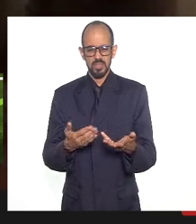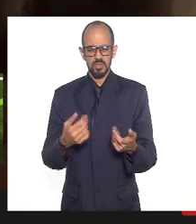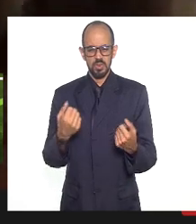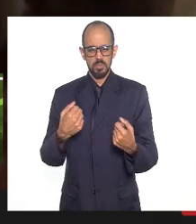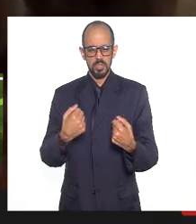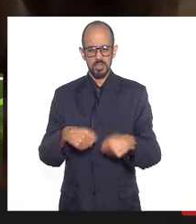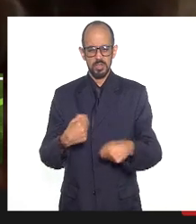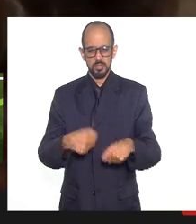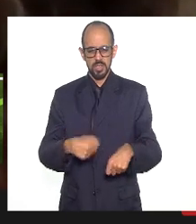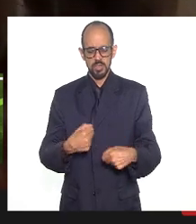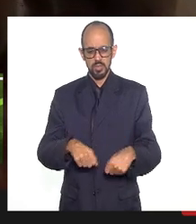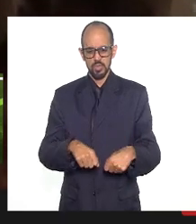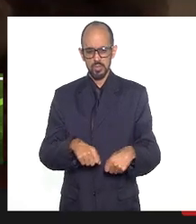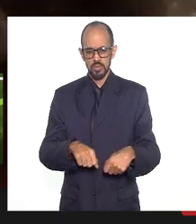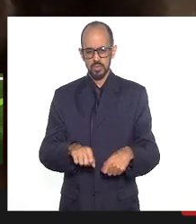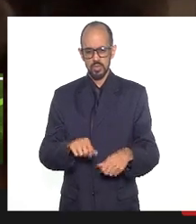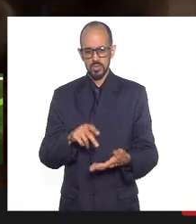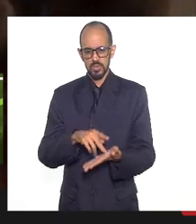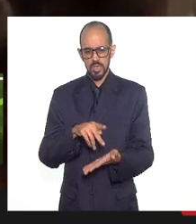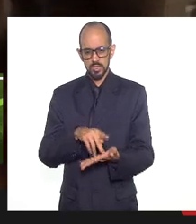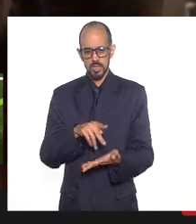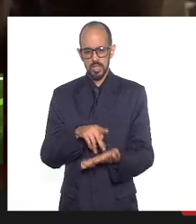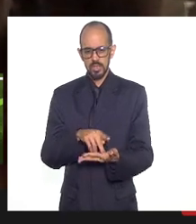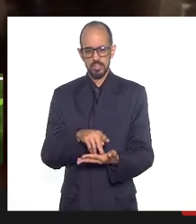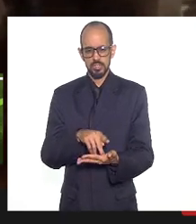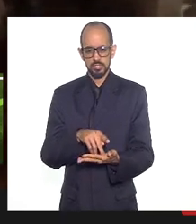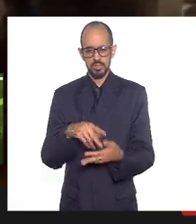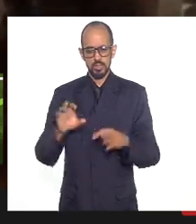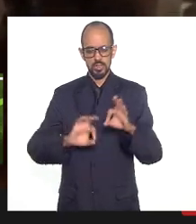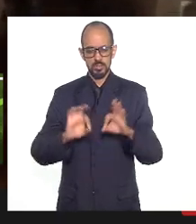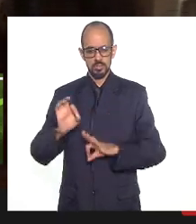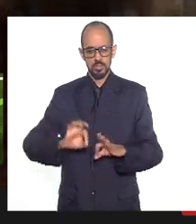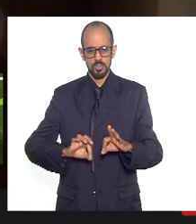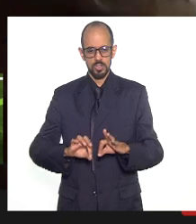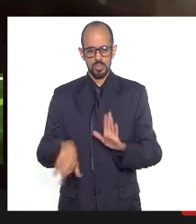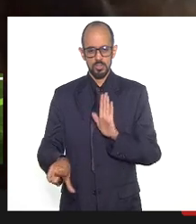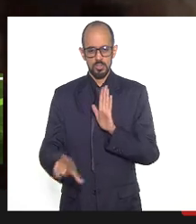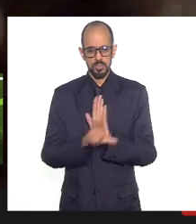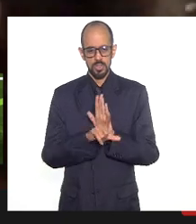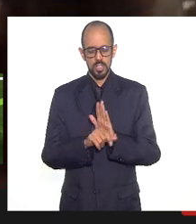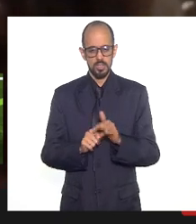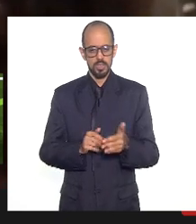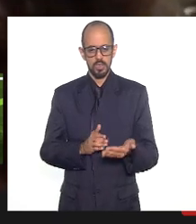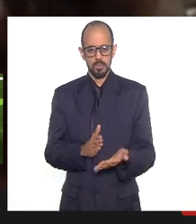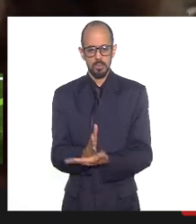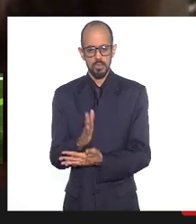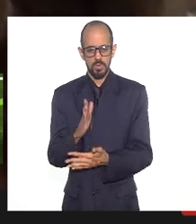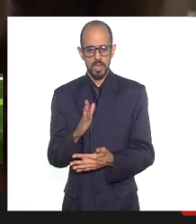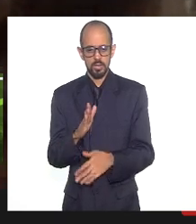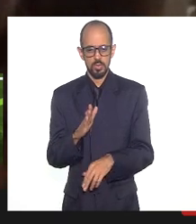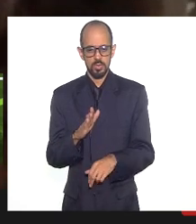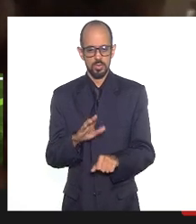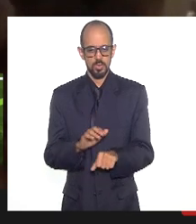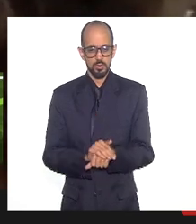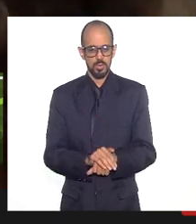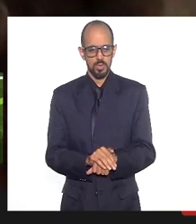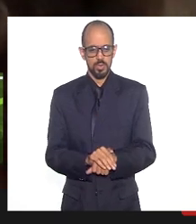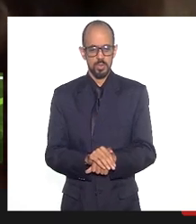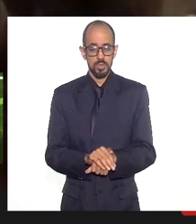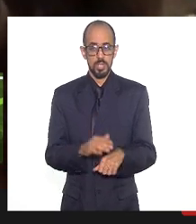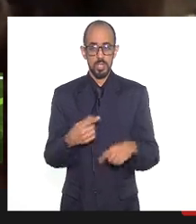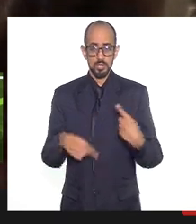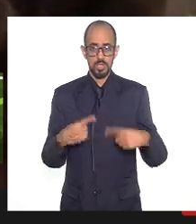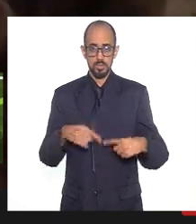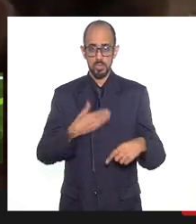fato, esse projeto de lei seja aprovado e que essas políticas públicas